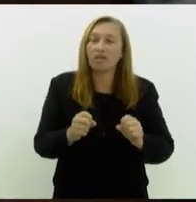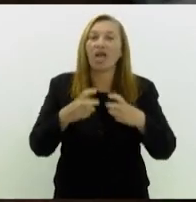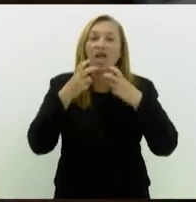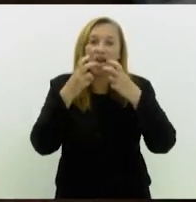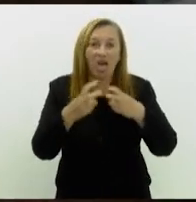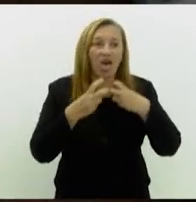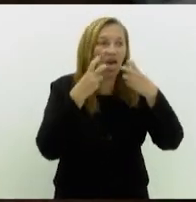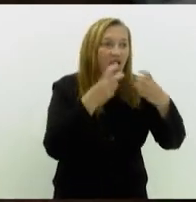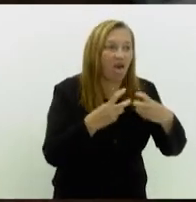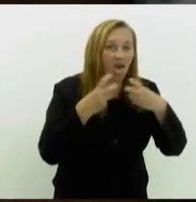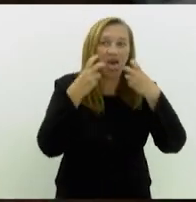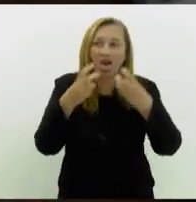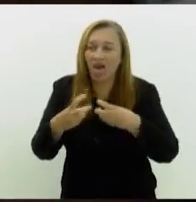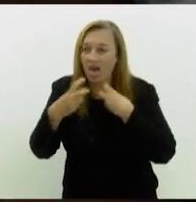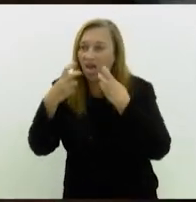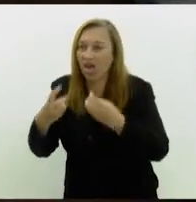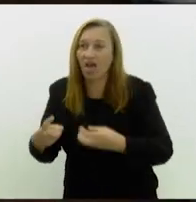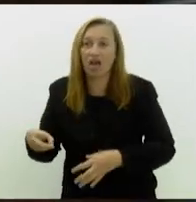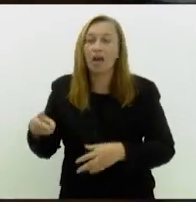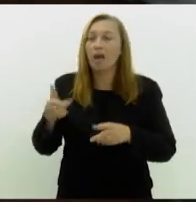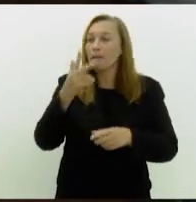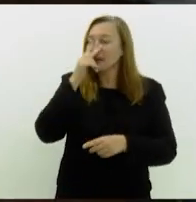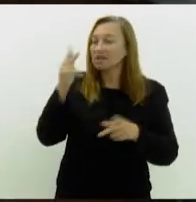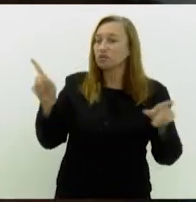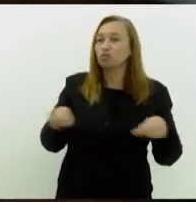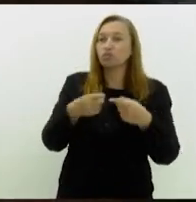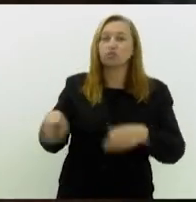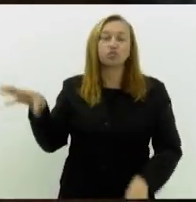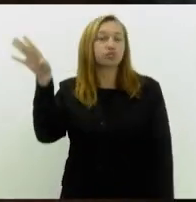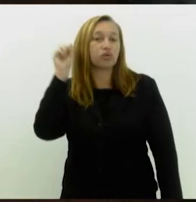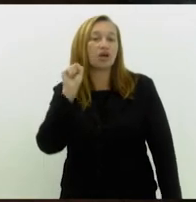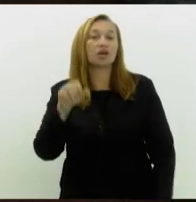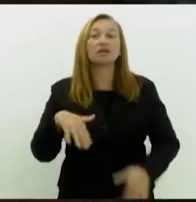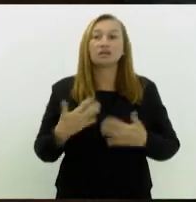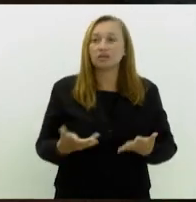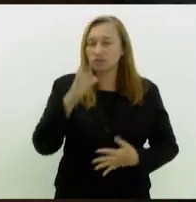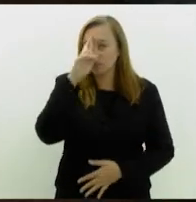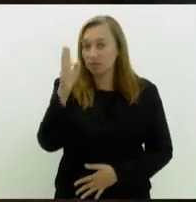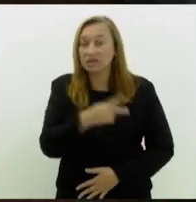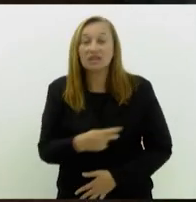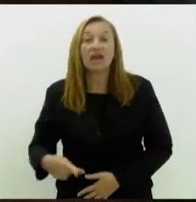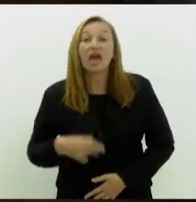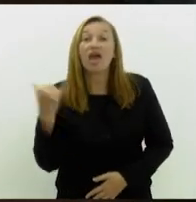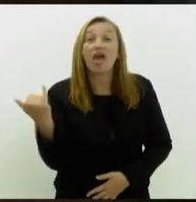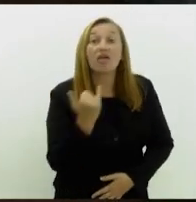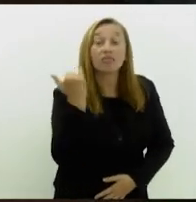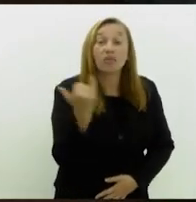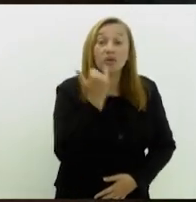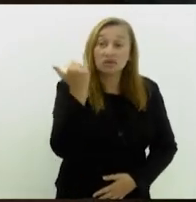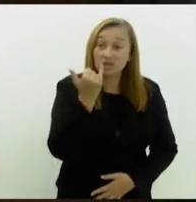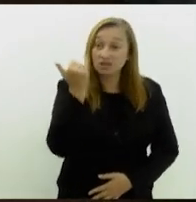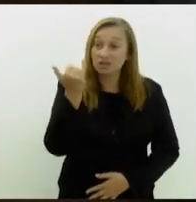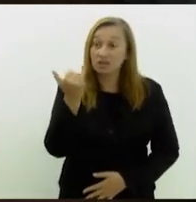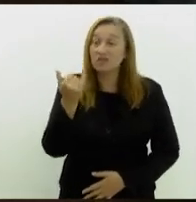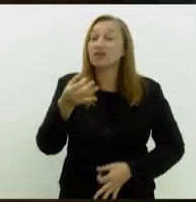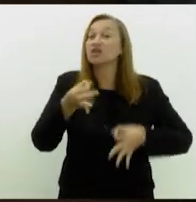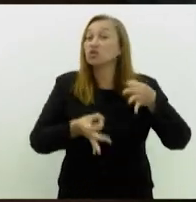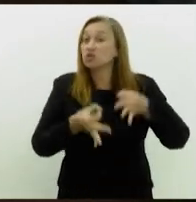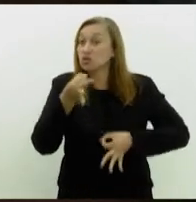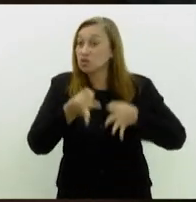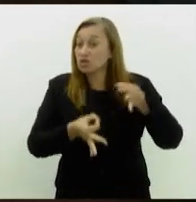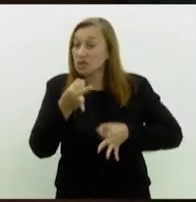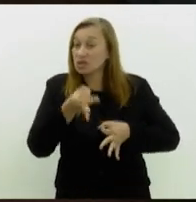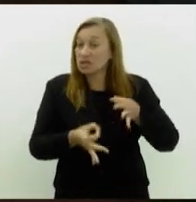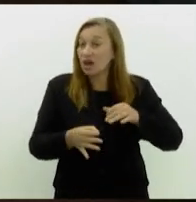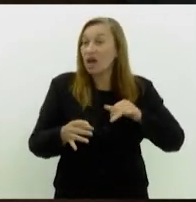aiaa como música pros meus ouvidos E aí Presidente é importante que se faça justiça a trabalho